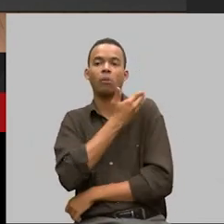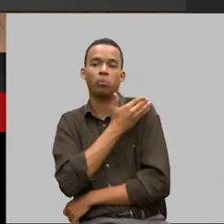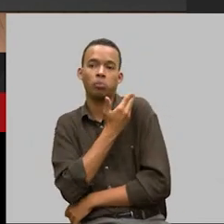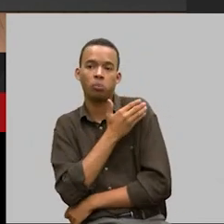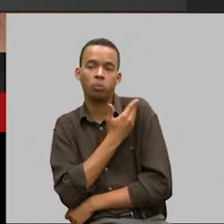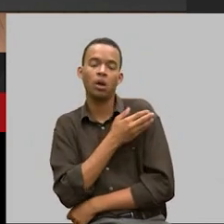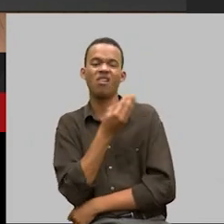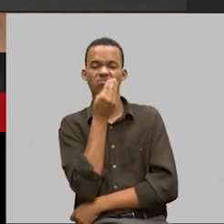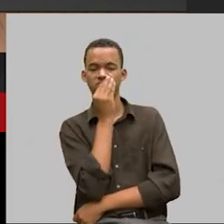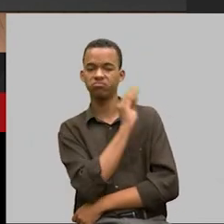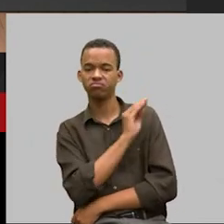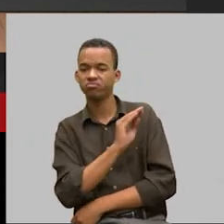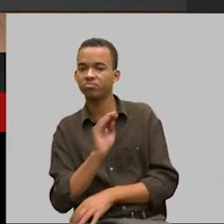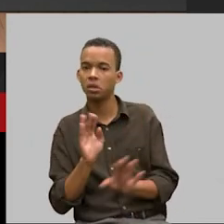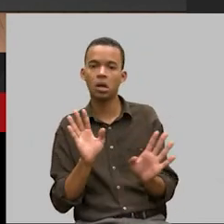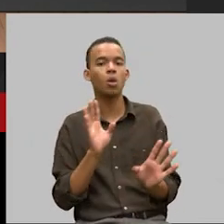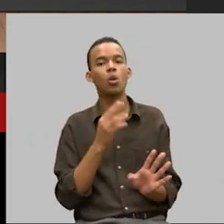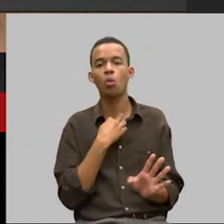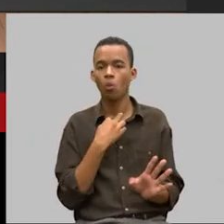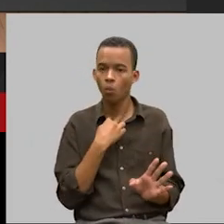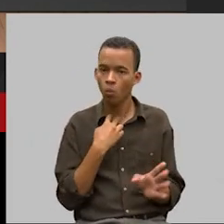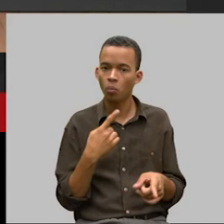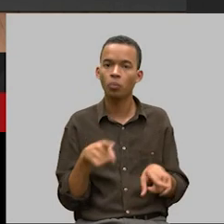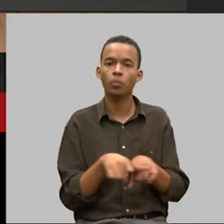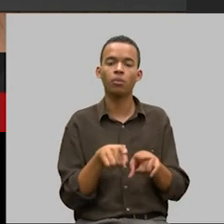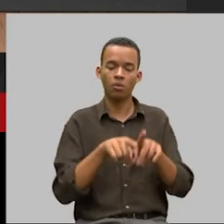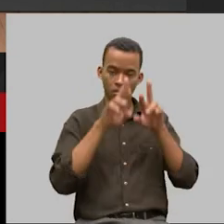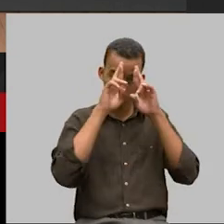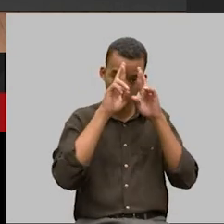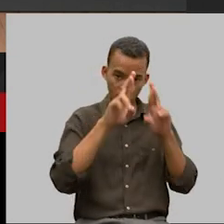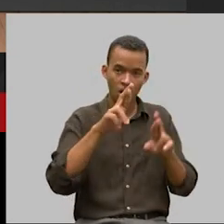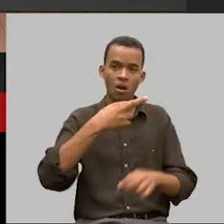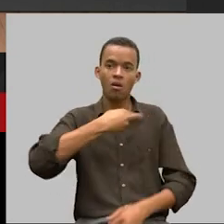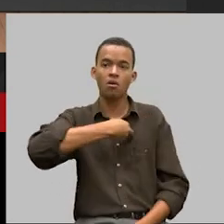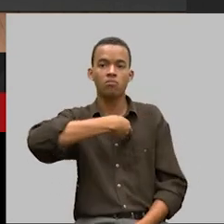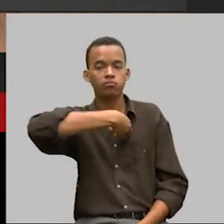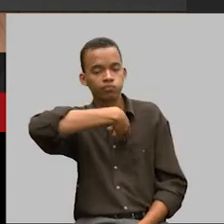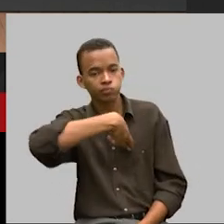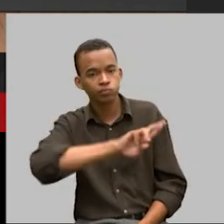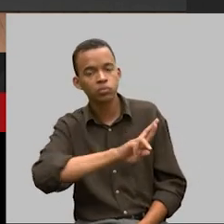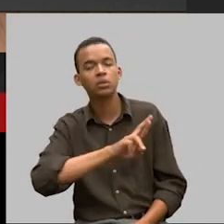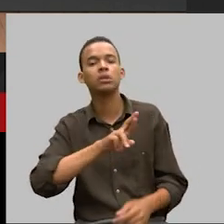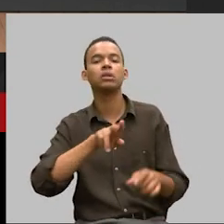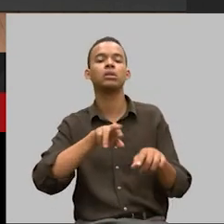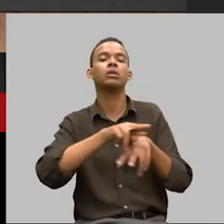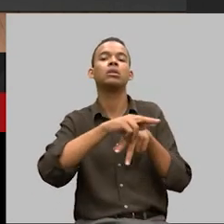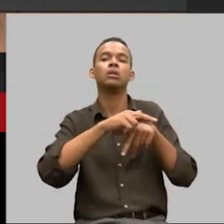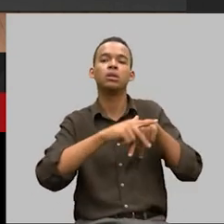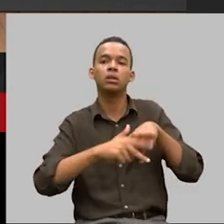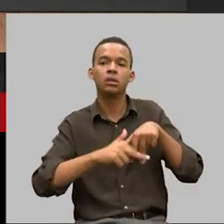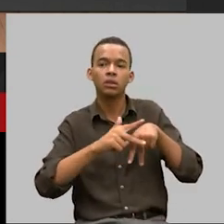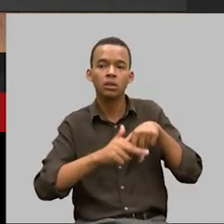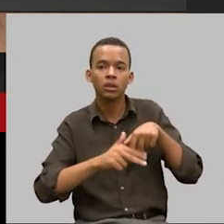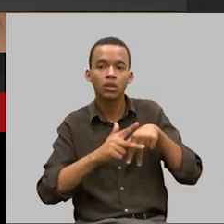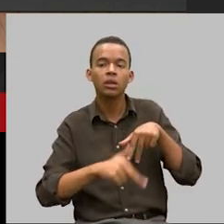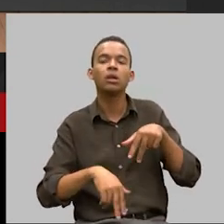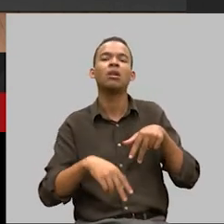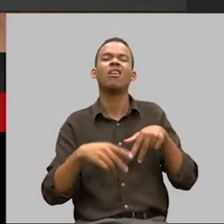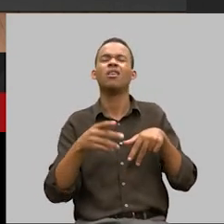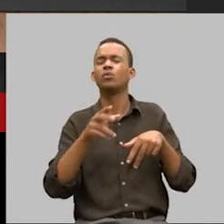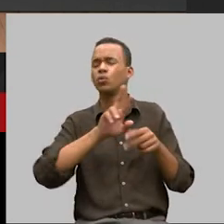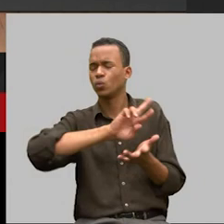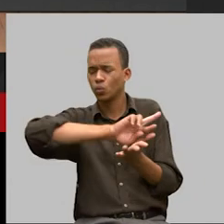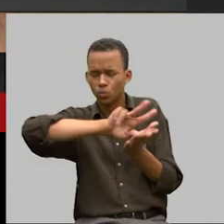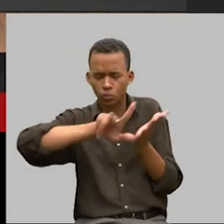discriminação que tem que ser respeitado culto que tem que ser respeitado eh gênero que tem que ser respeitado orientação sexual isso tudo já